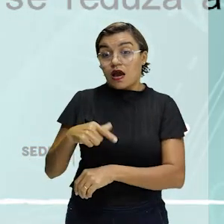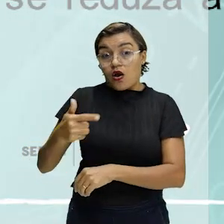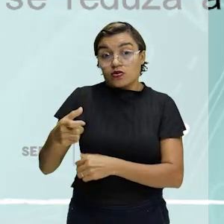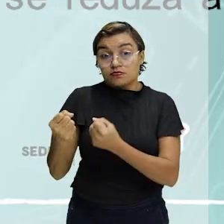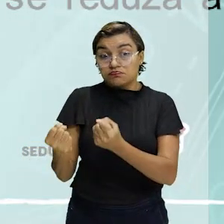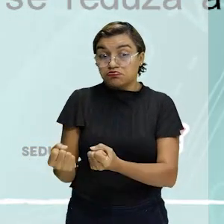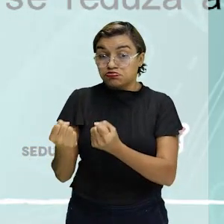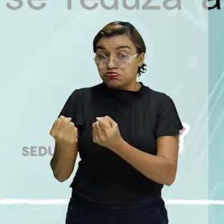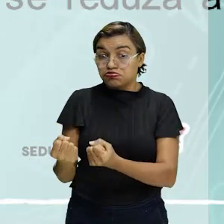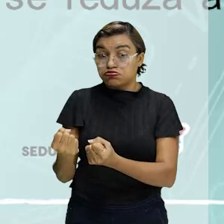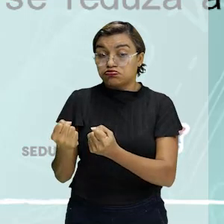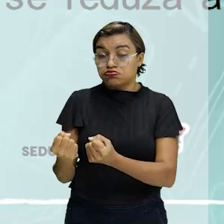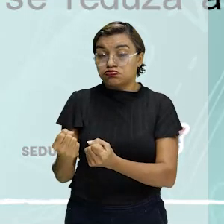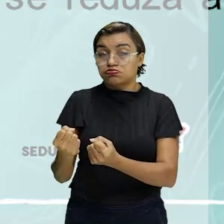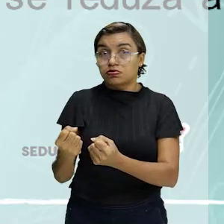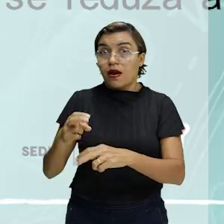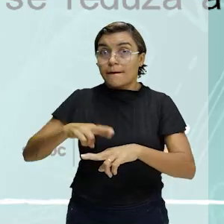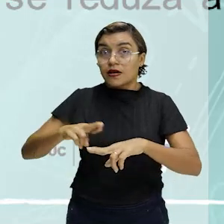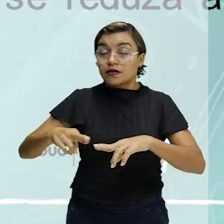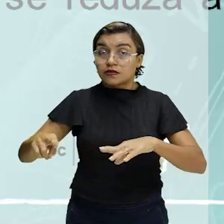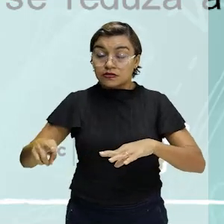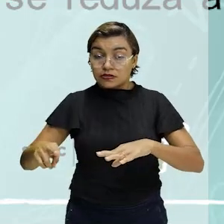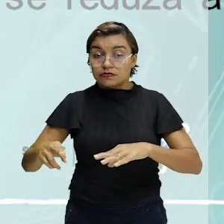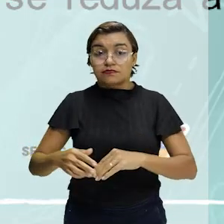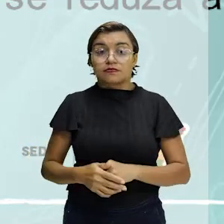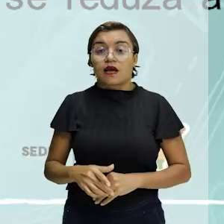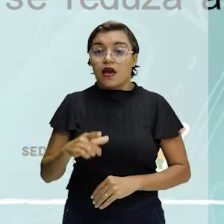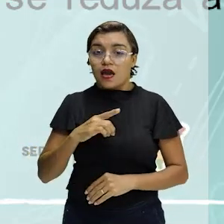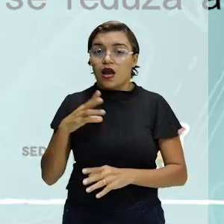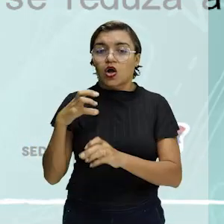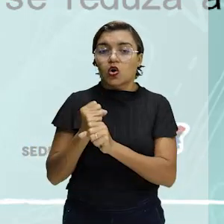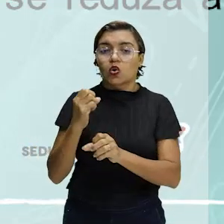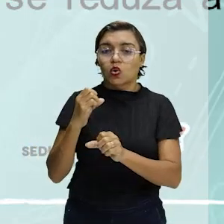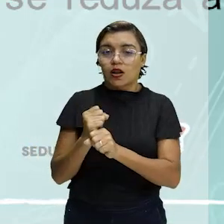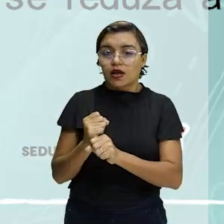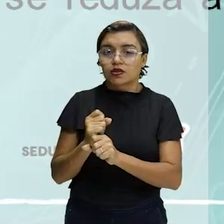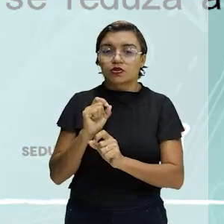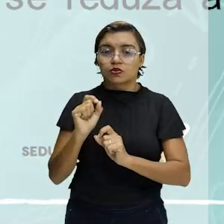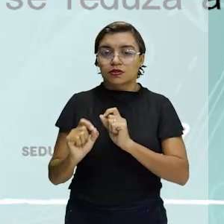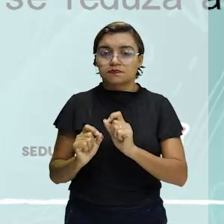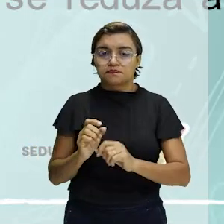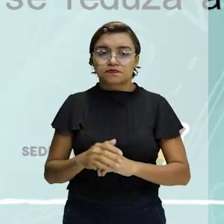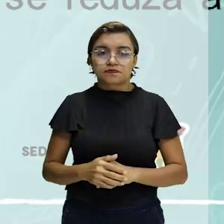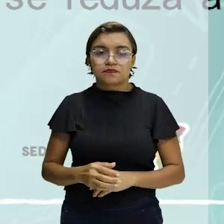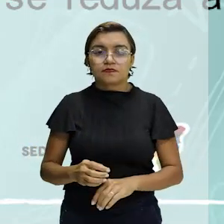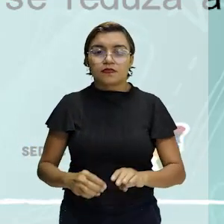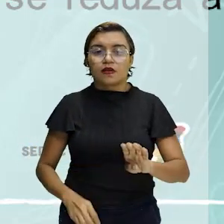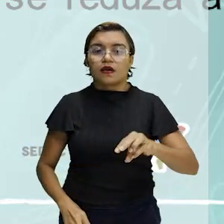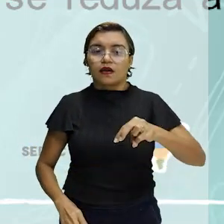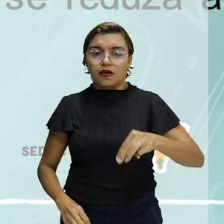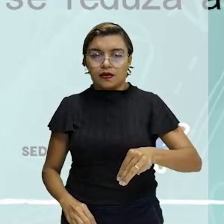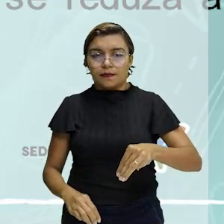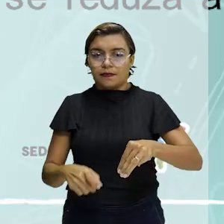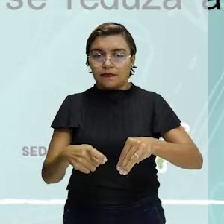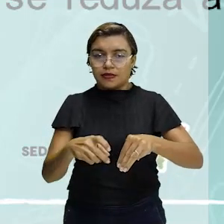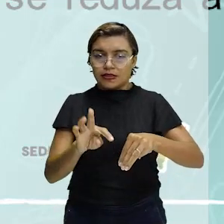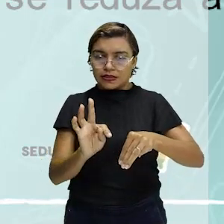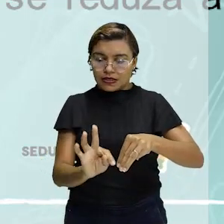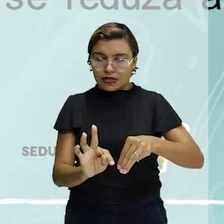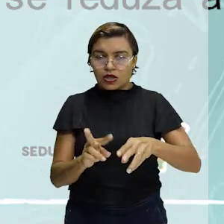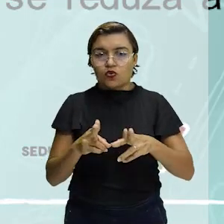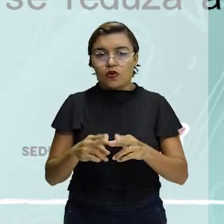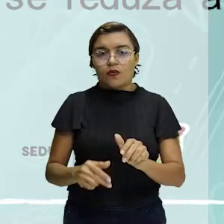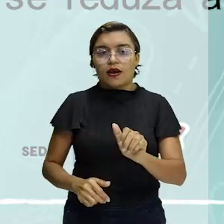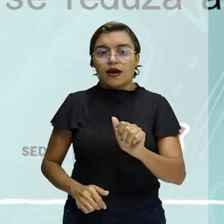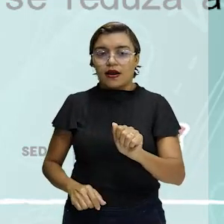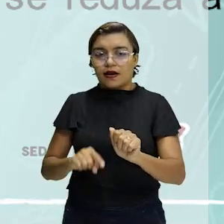um material radioativo após T anos é calculada pela expressão m de T igual a que